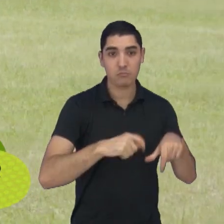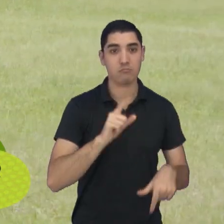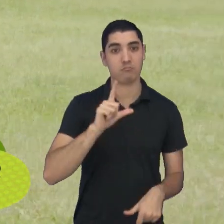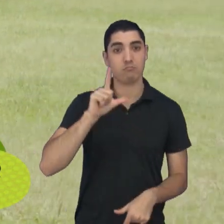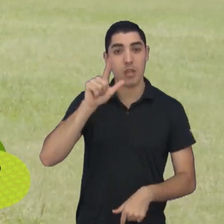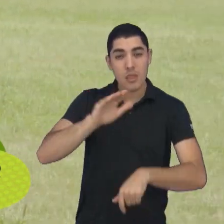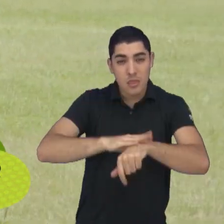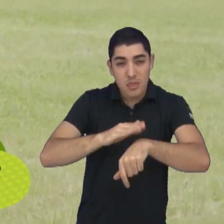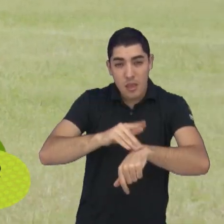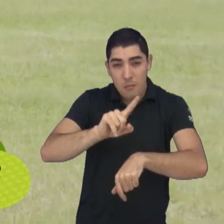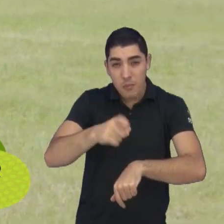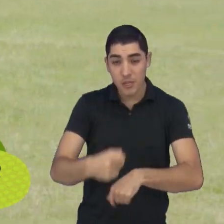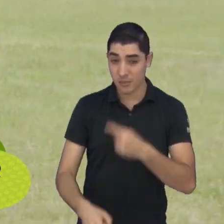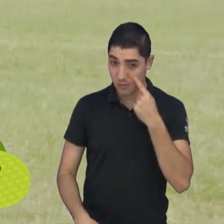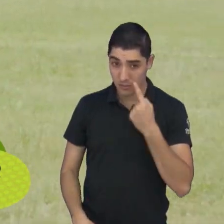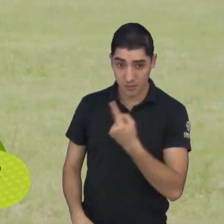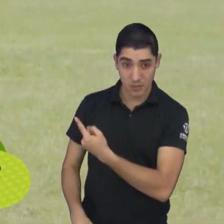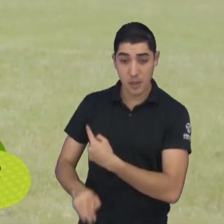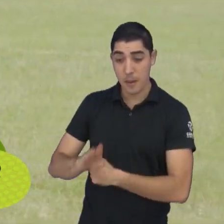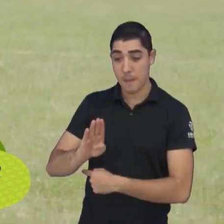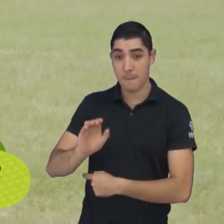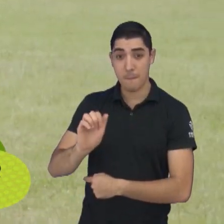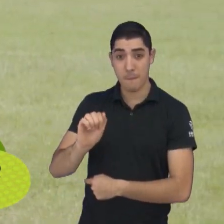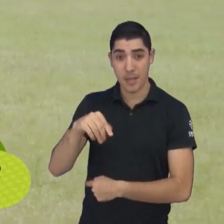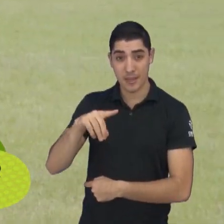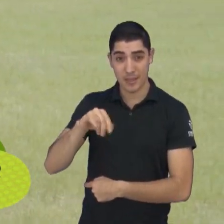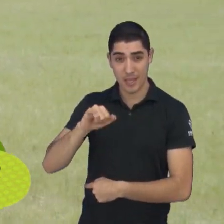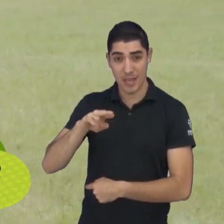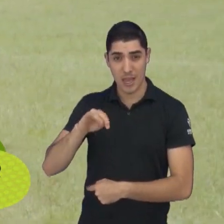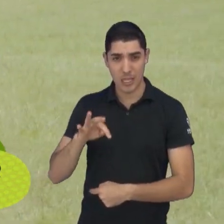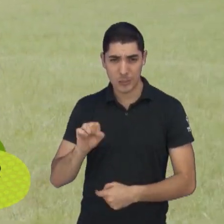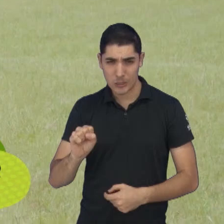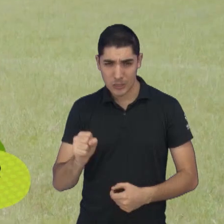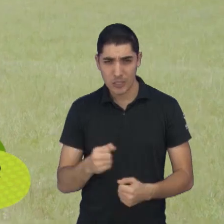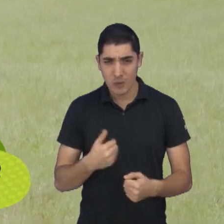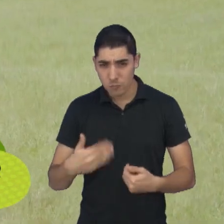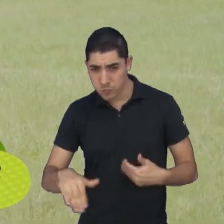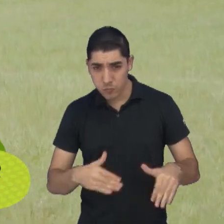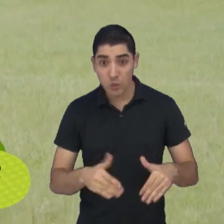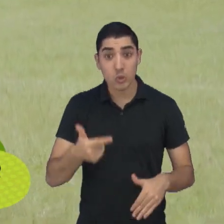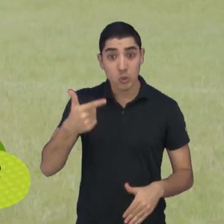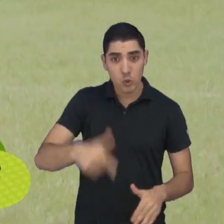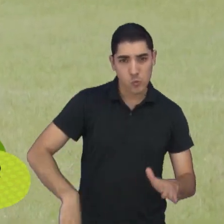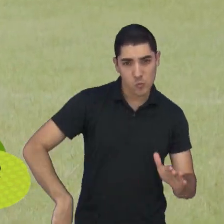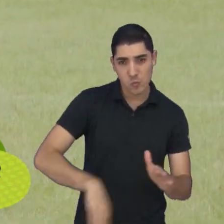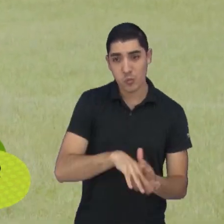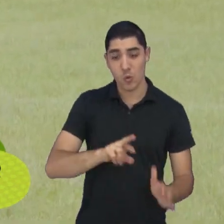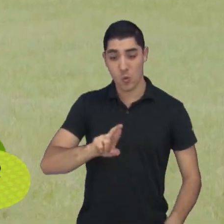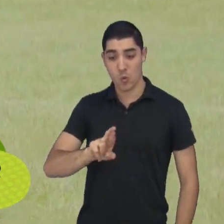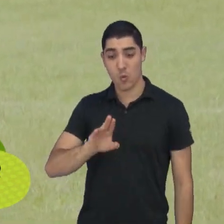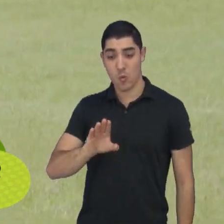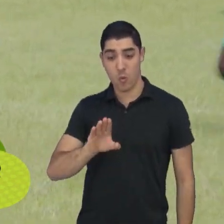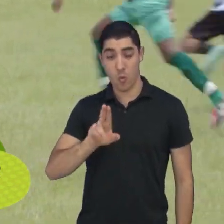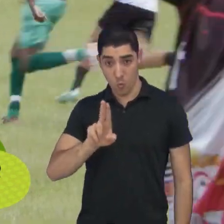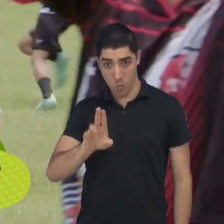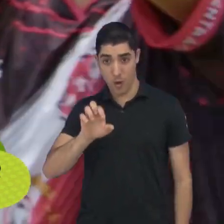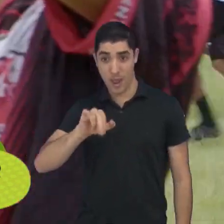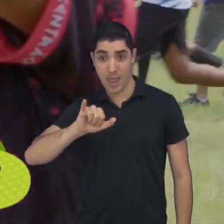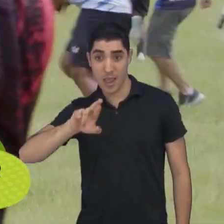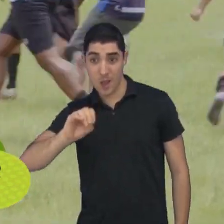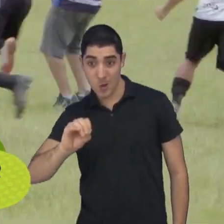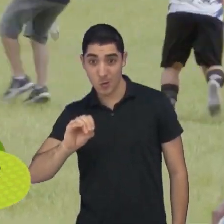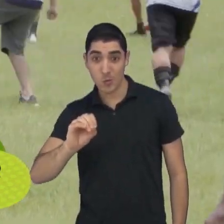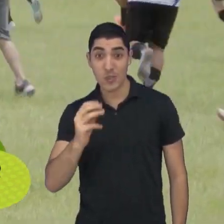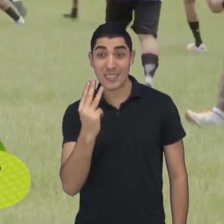nos acréscimos, o Bandeirantes puxou um contra-ataque mortal e Ruero chutou cruzado para fazer o 3º dele no